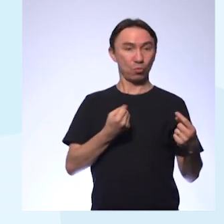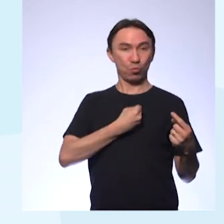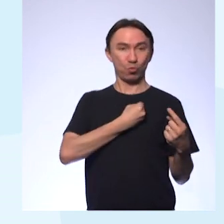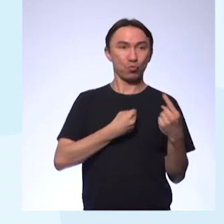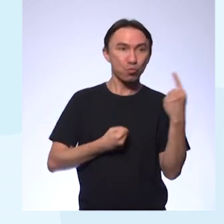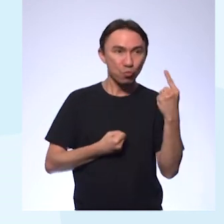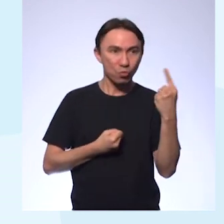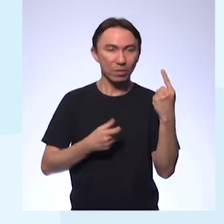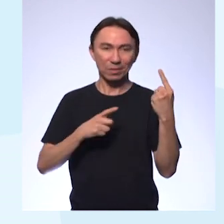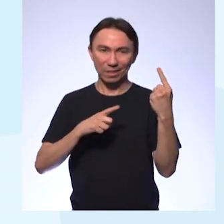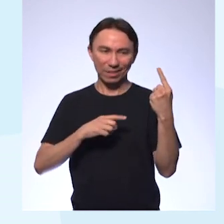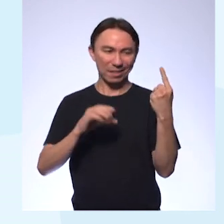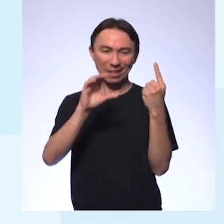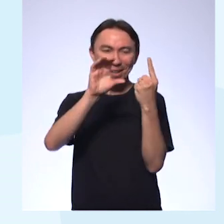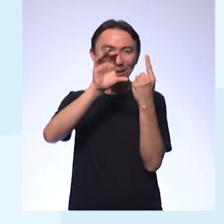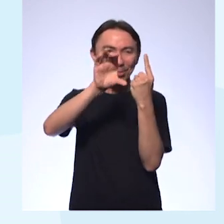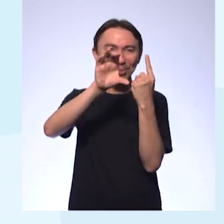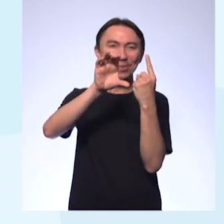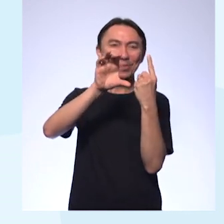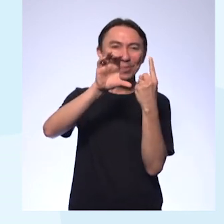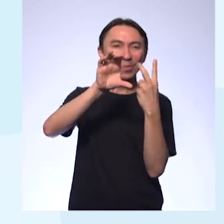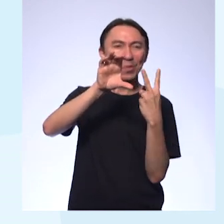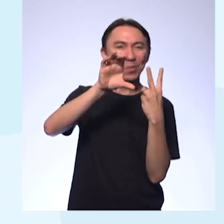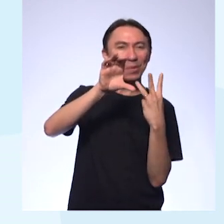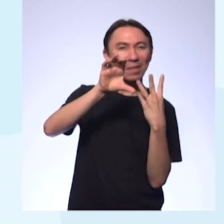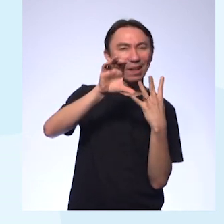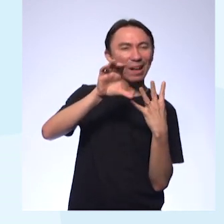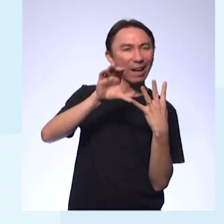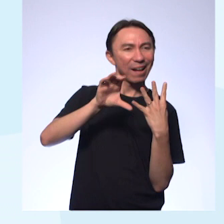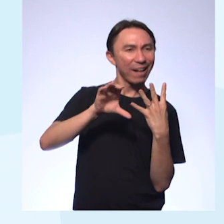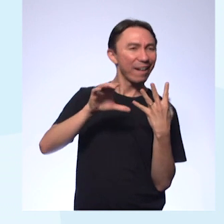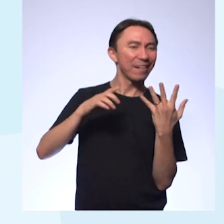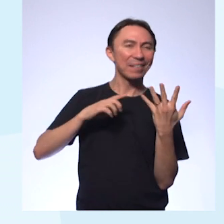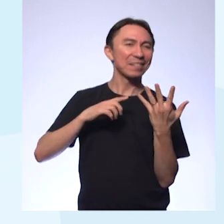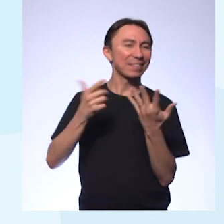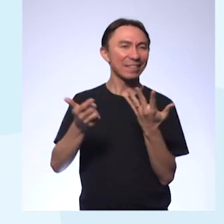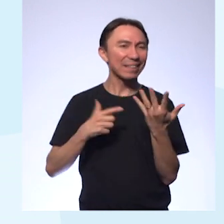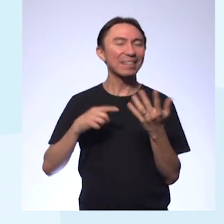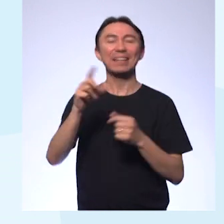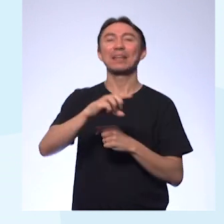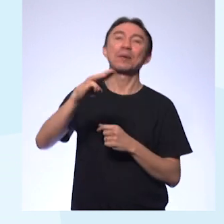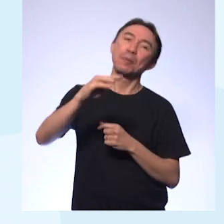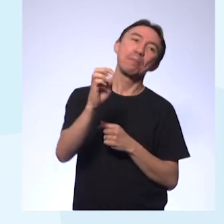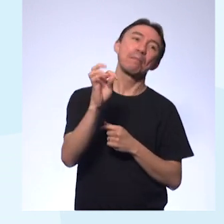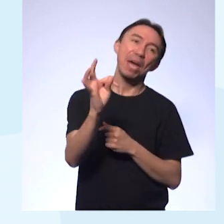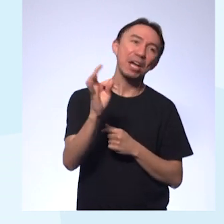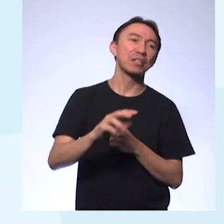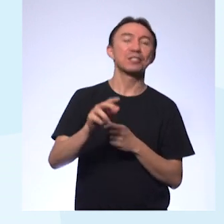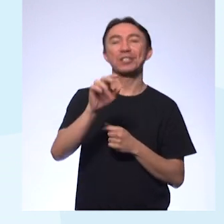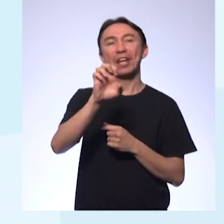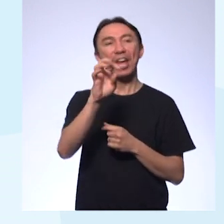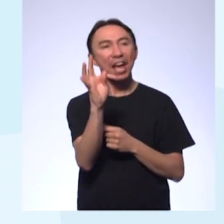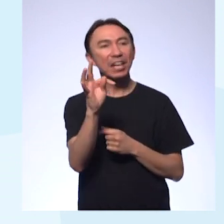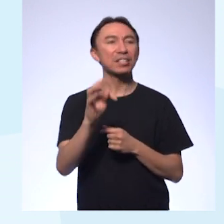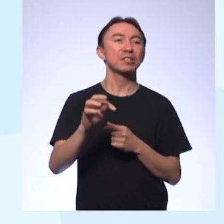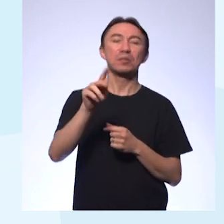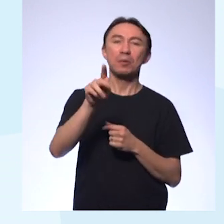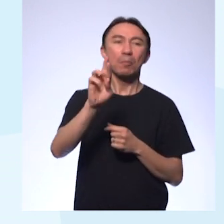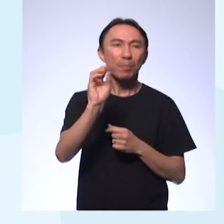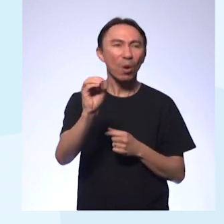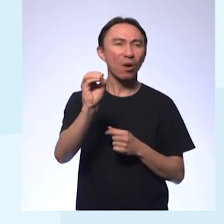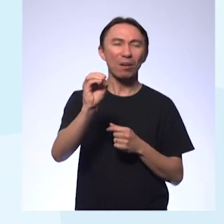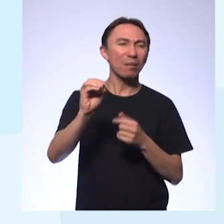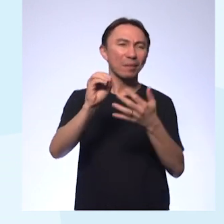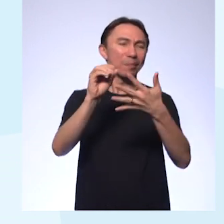cadeia carbônica. No caso lá, um carbono MET, 2 ET, 3 PROP, 4 BUT, 5 PENT e assim